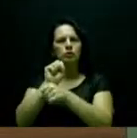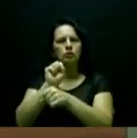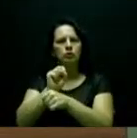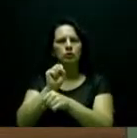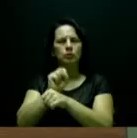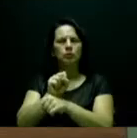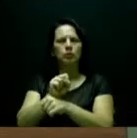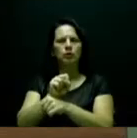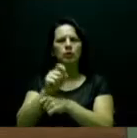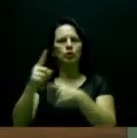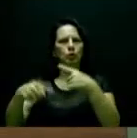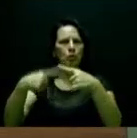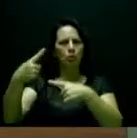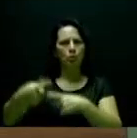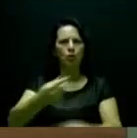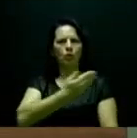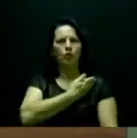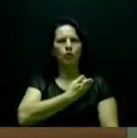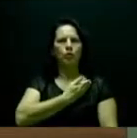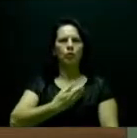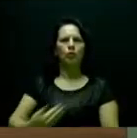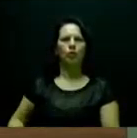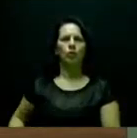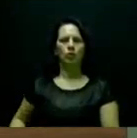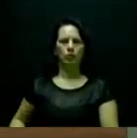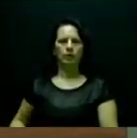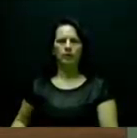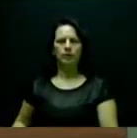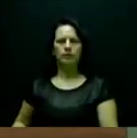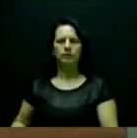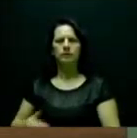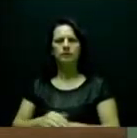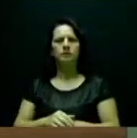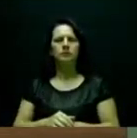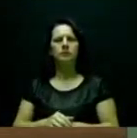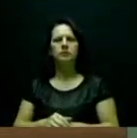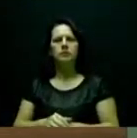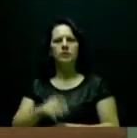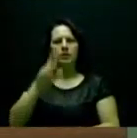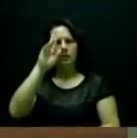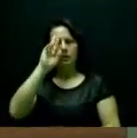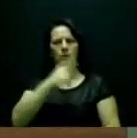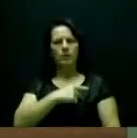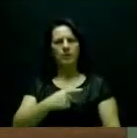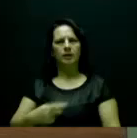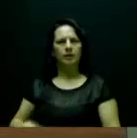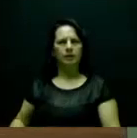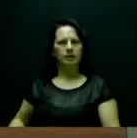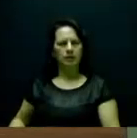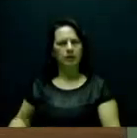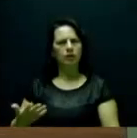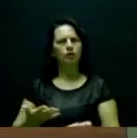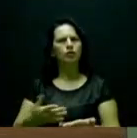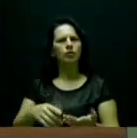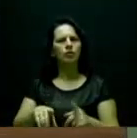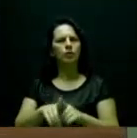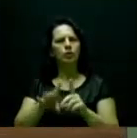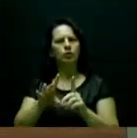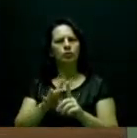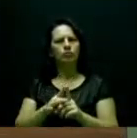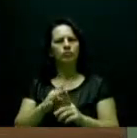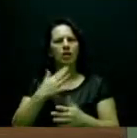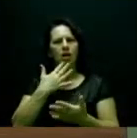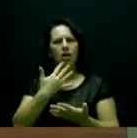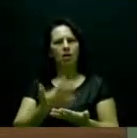esperando o próximo governo que olhe para esta situação. Por isso fica aqui, senhor presidente, o meu repúdio, a minha